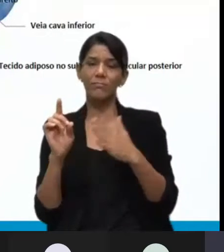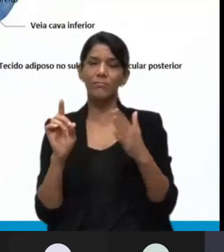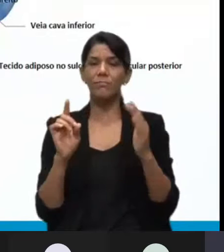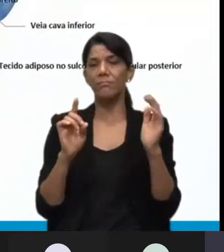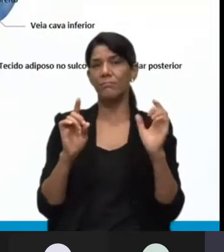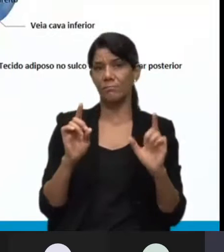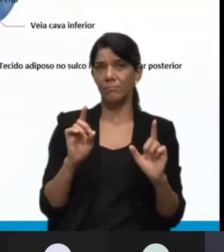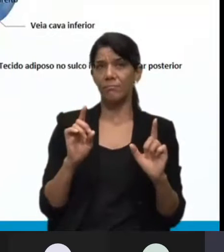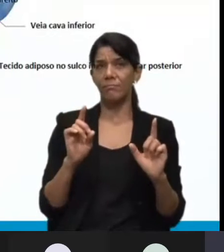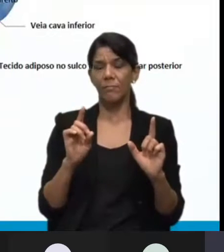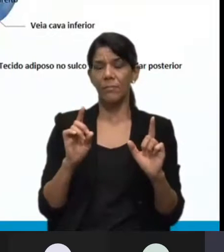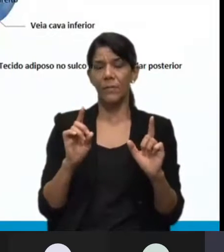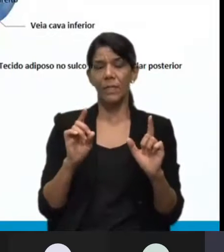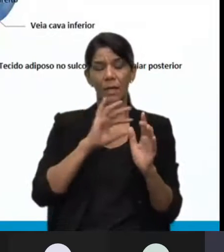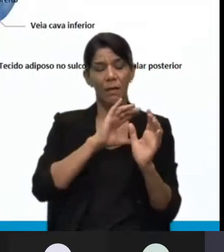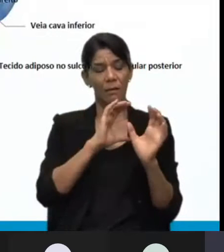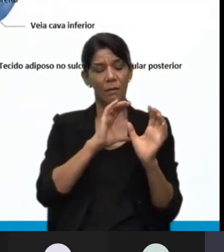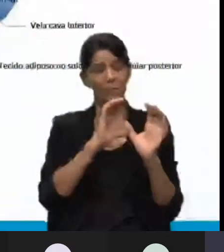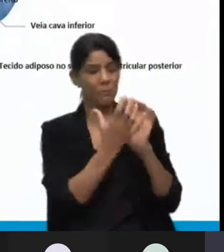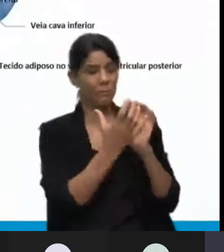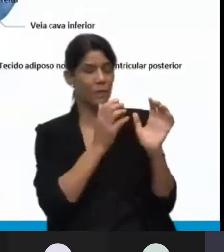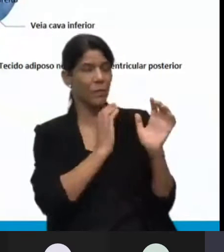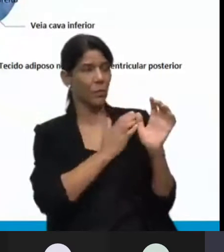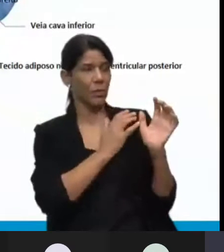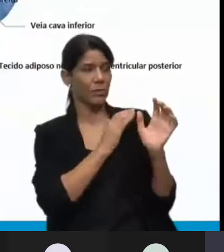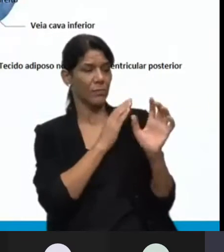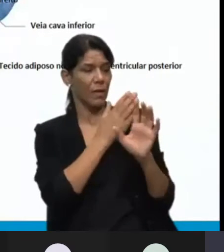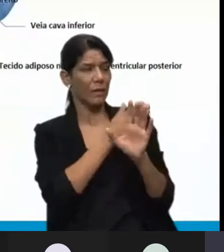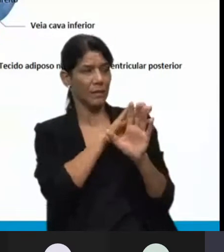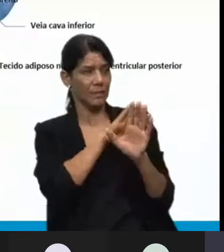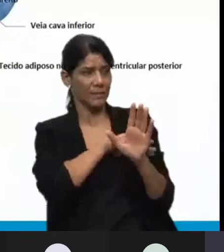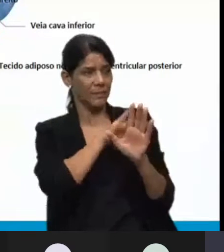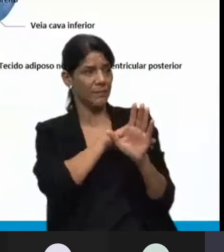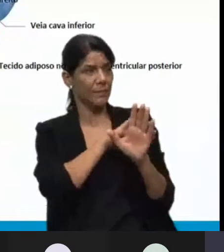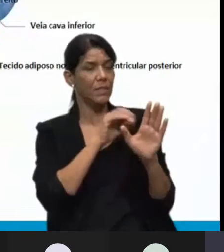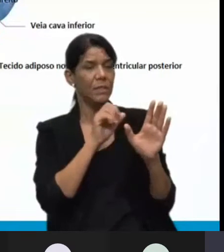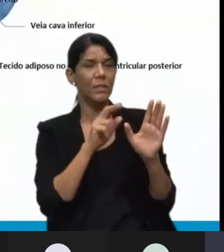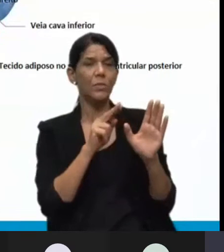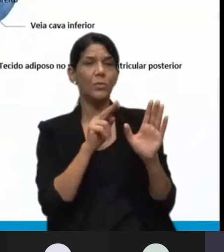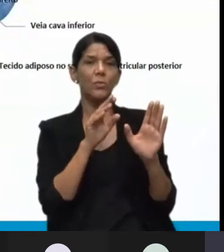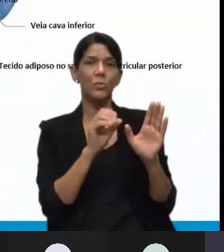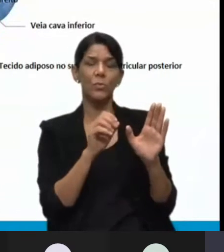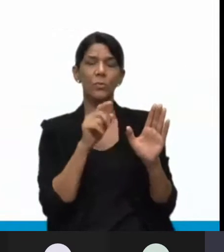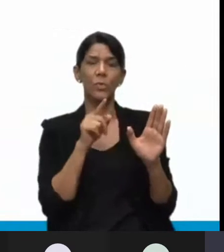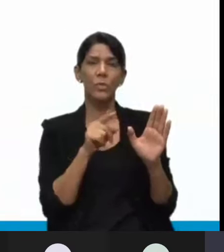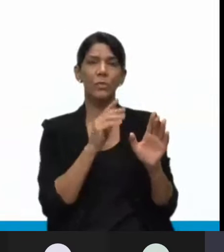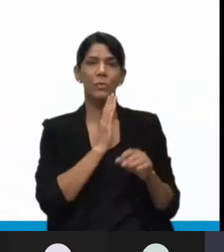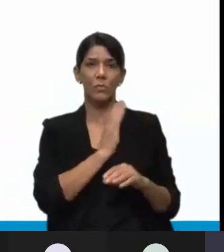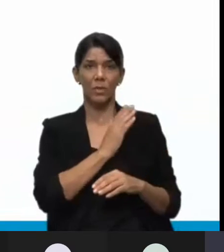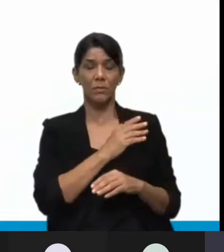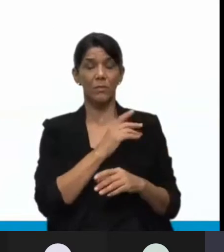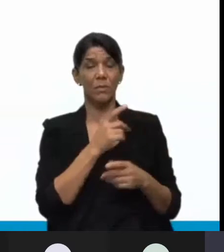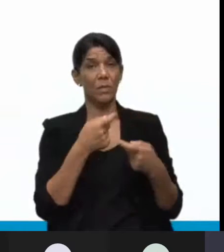esquerdo aí nessa face posterior do coração, tá? Então, esses são os sulcos aí cardíacos que precisam